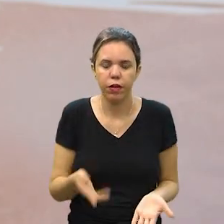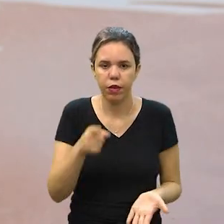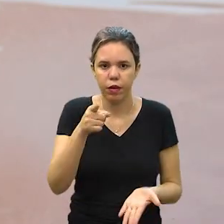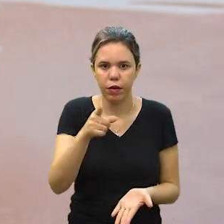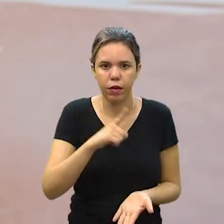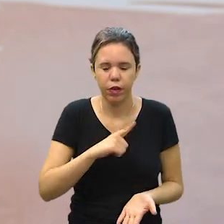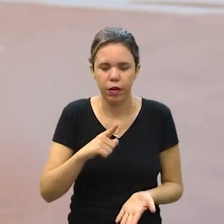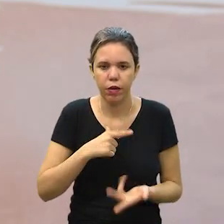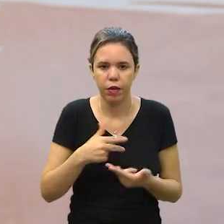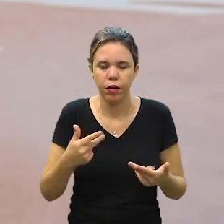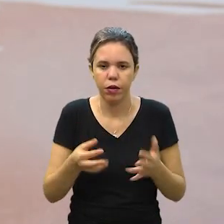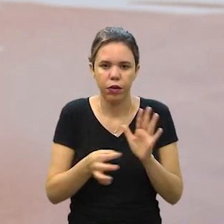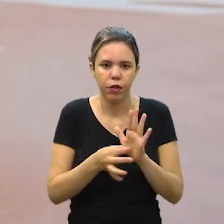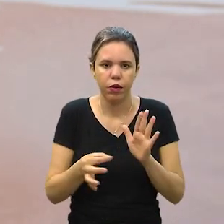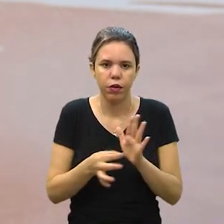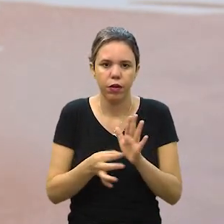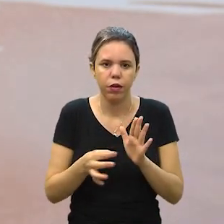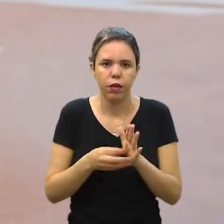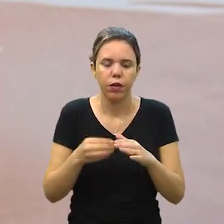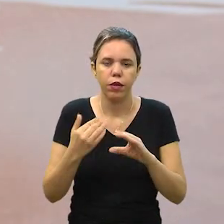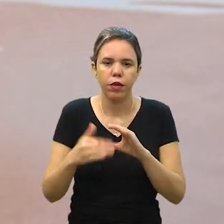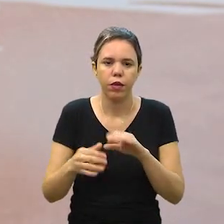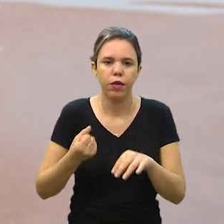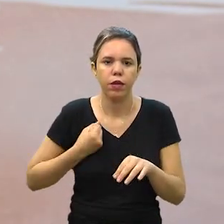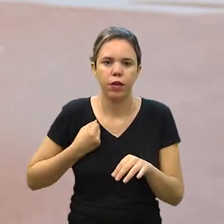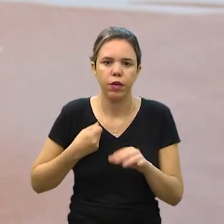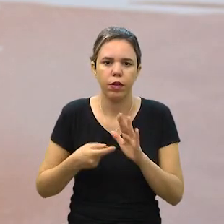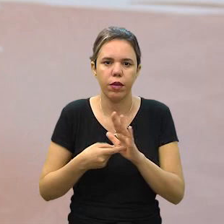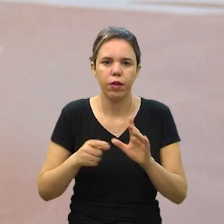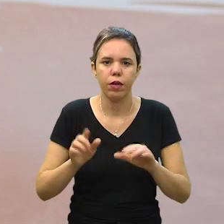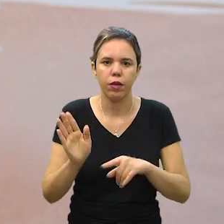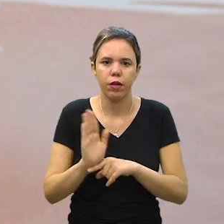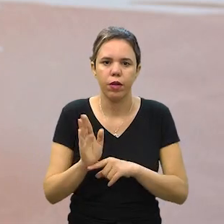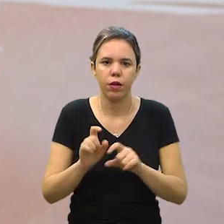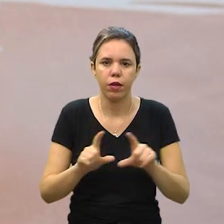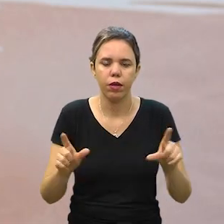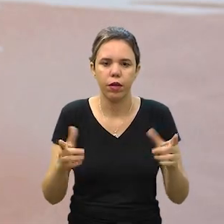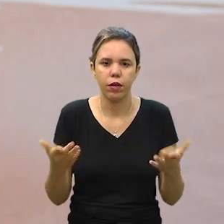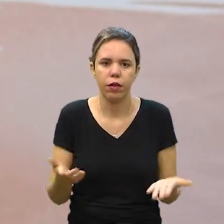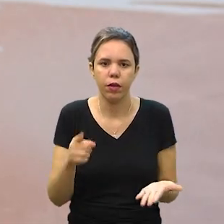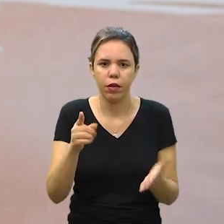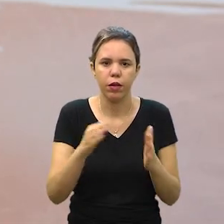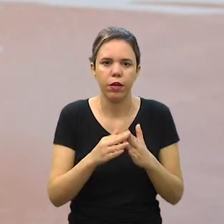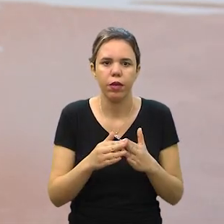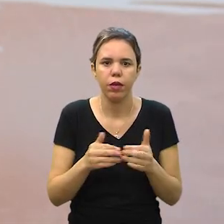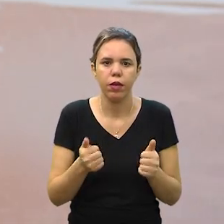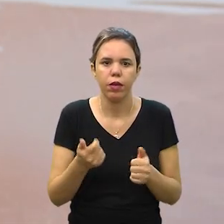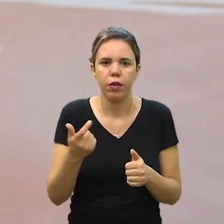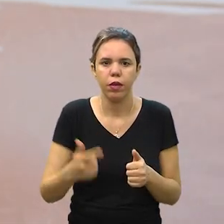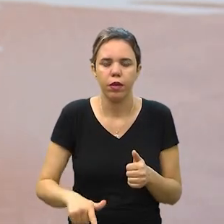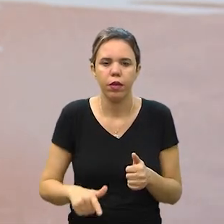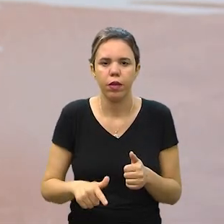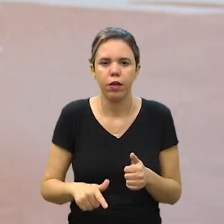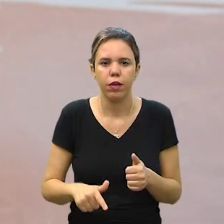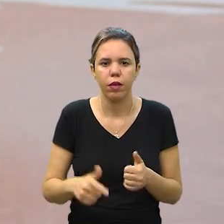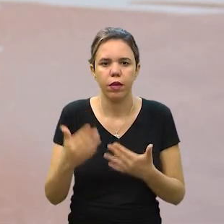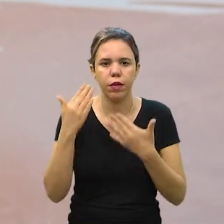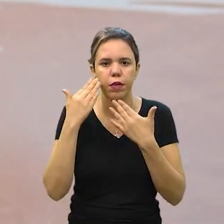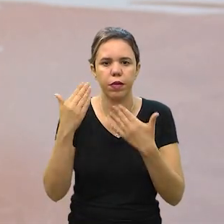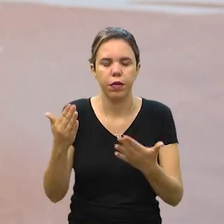aqui. Então, se você tiver alguma sugestão, envia para esse número que está aparecendo no seu vídeo. A você de casa, então, mais uma